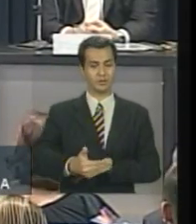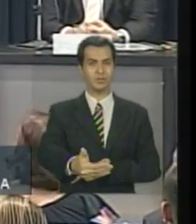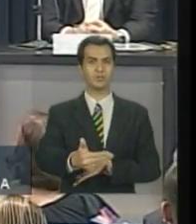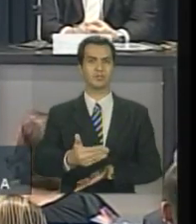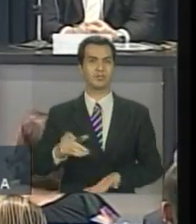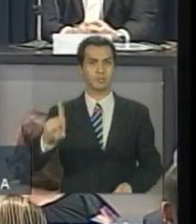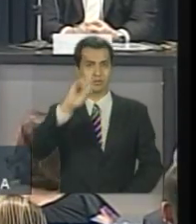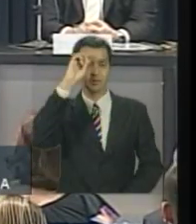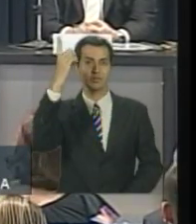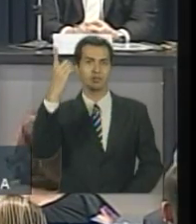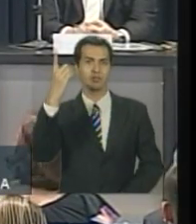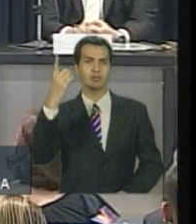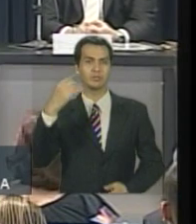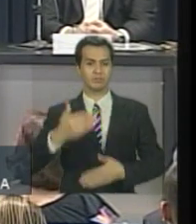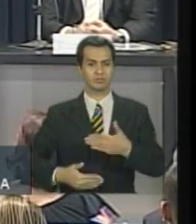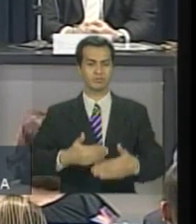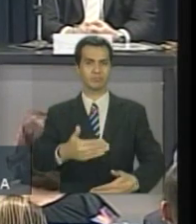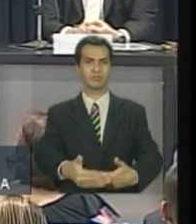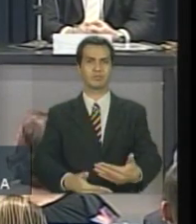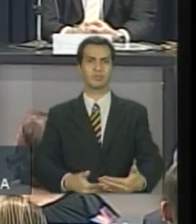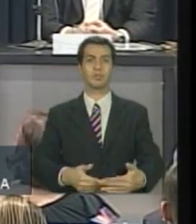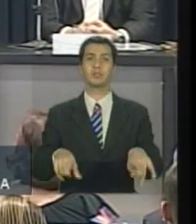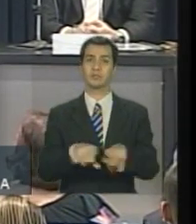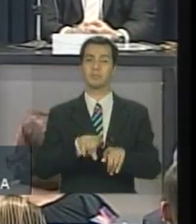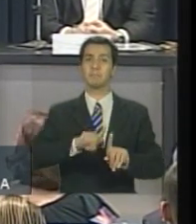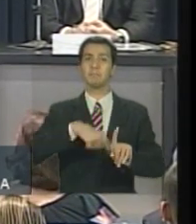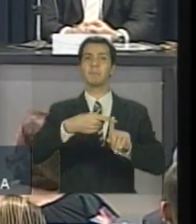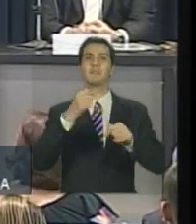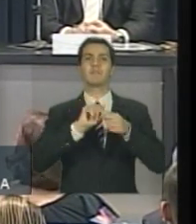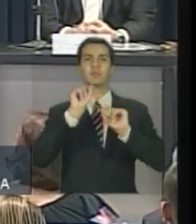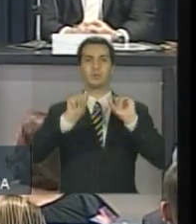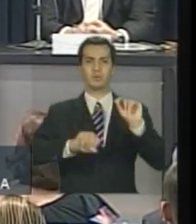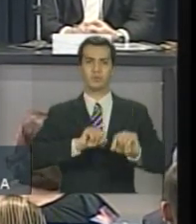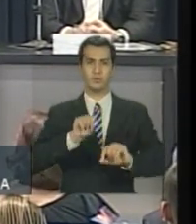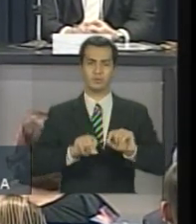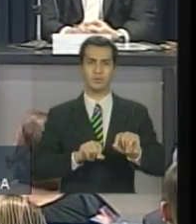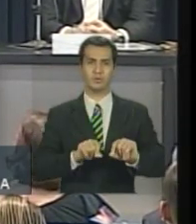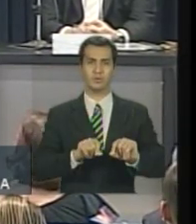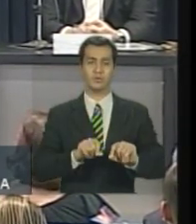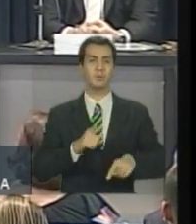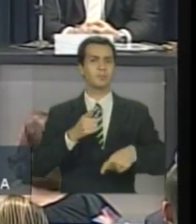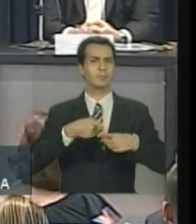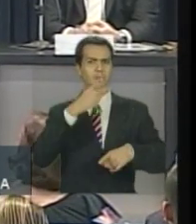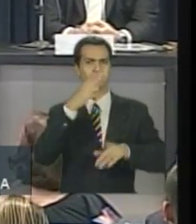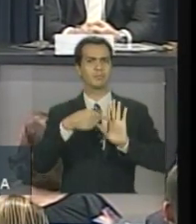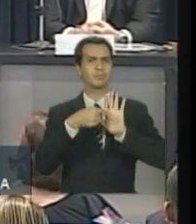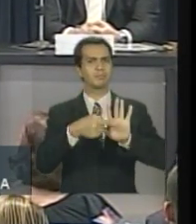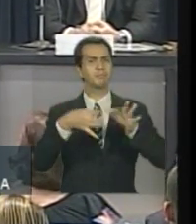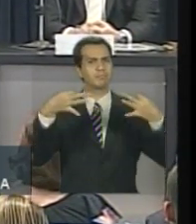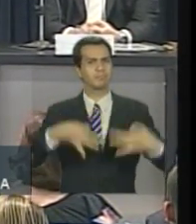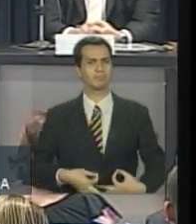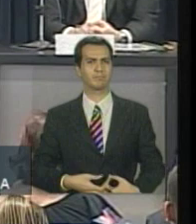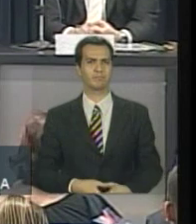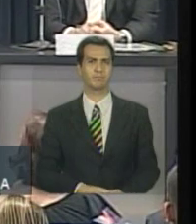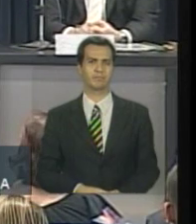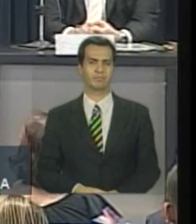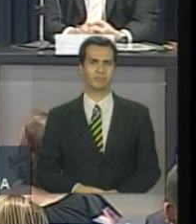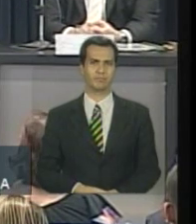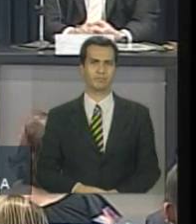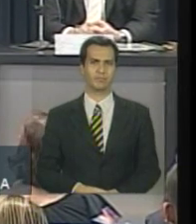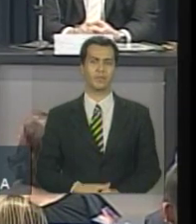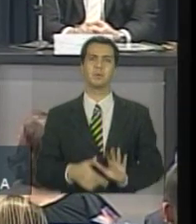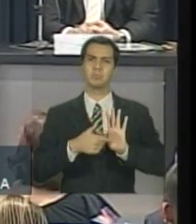passos. E mais do que isso, ele dá os primeiros passos como um exemplo